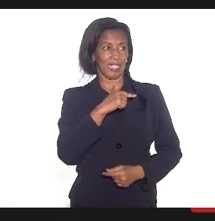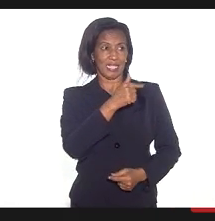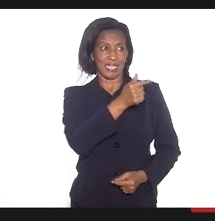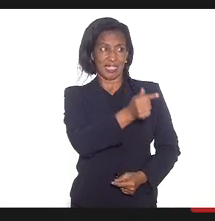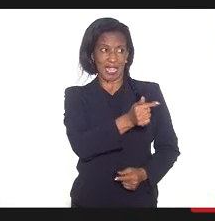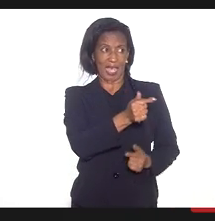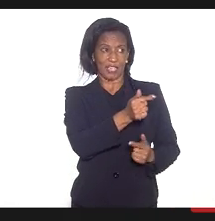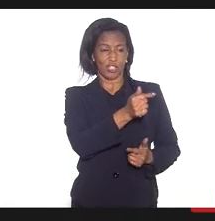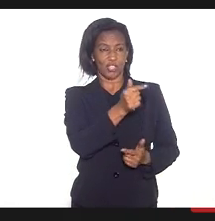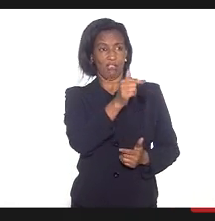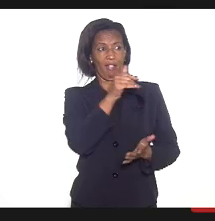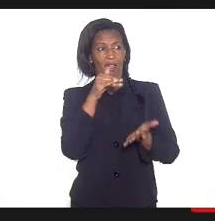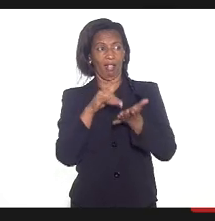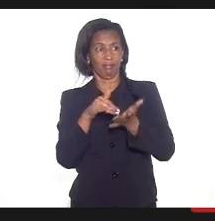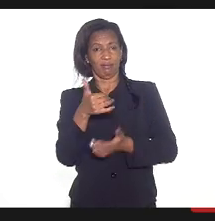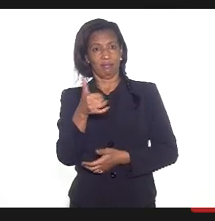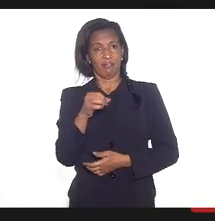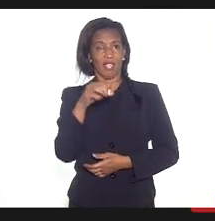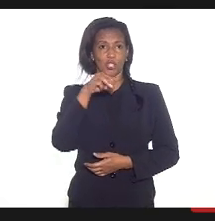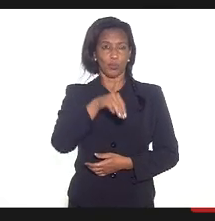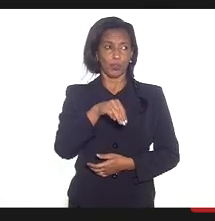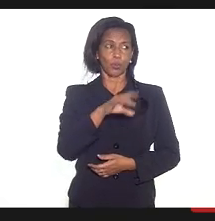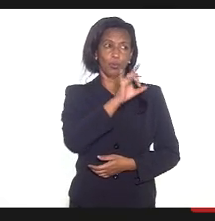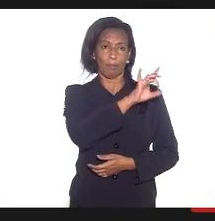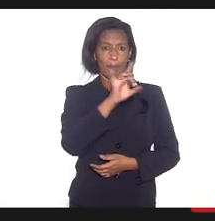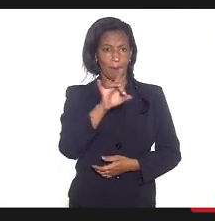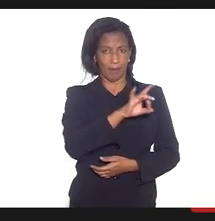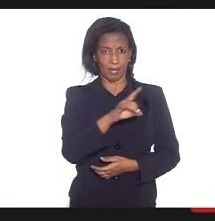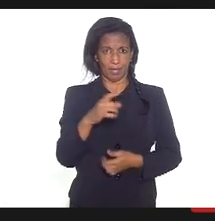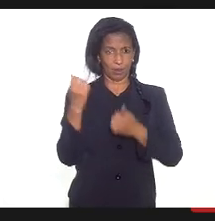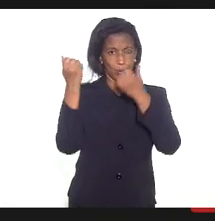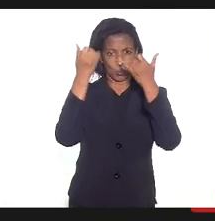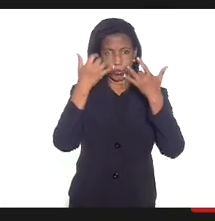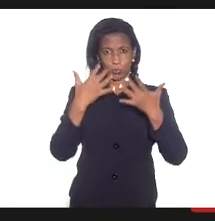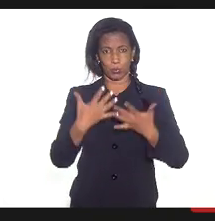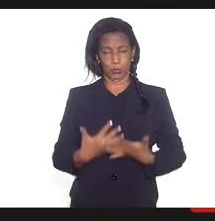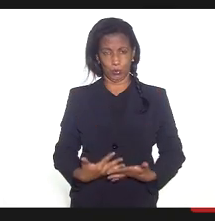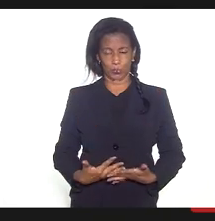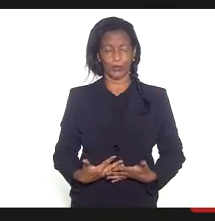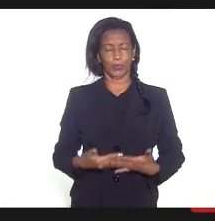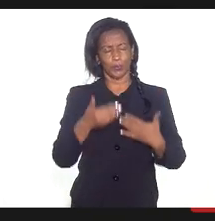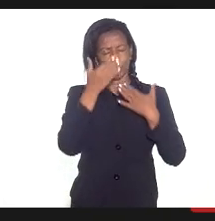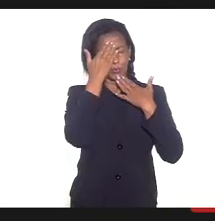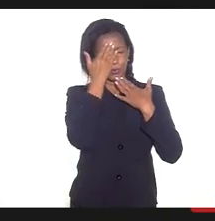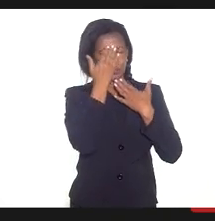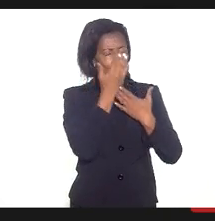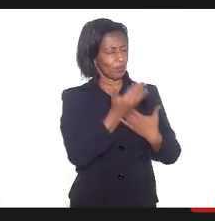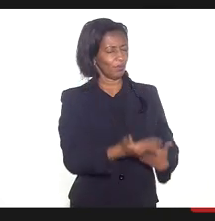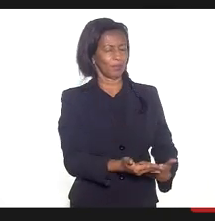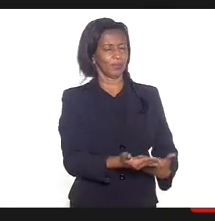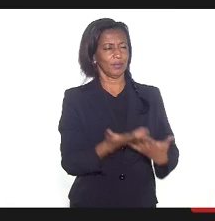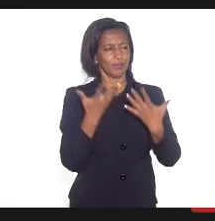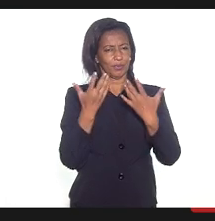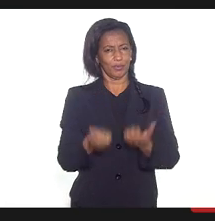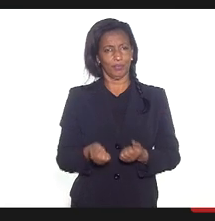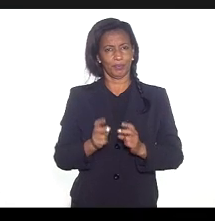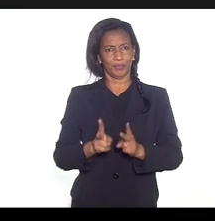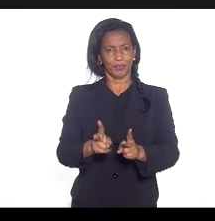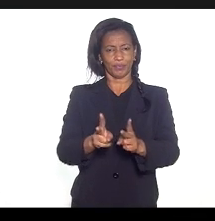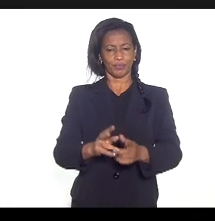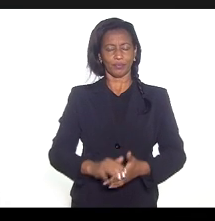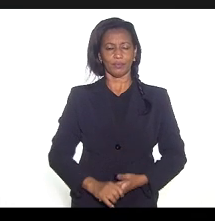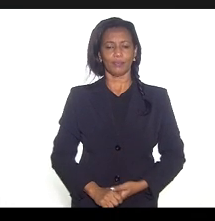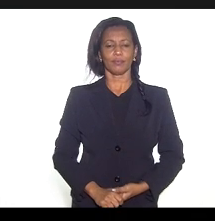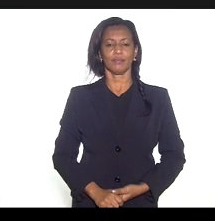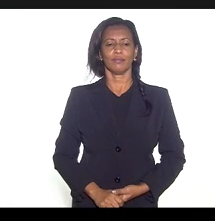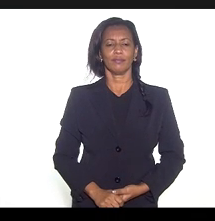7 a 10 minutinhos para cada um aí falar e a gente chegar ao contento. Muito obrigado. Vamos em frente. A